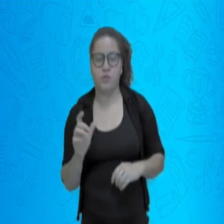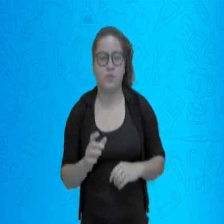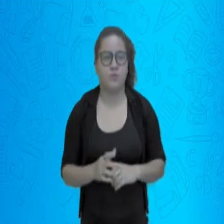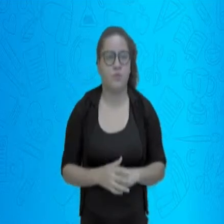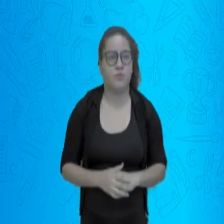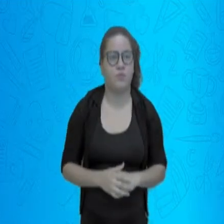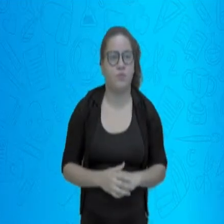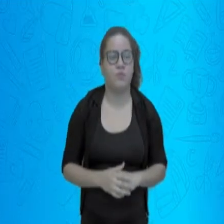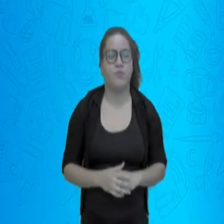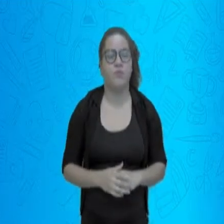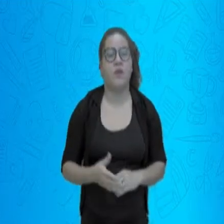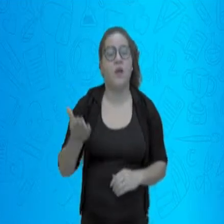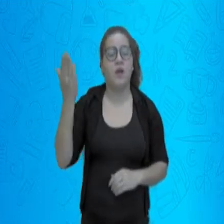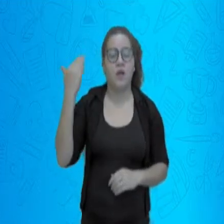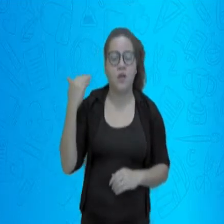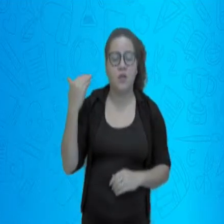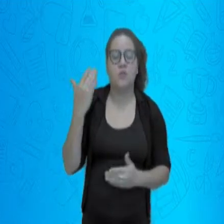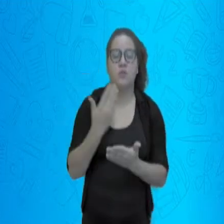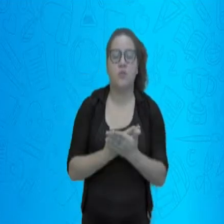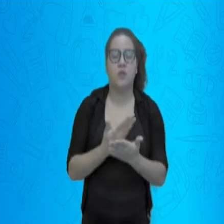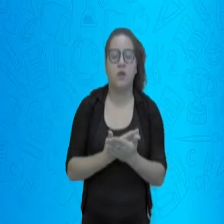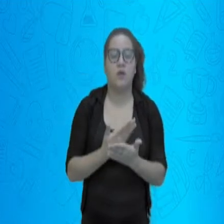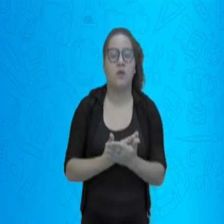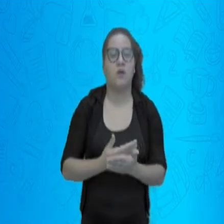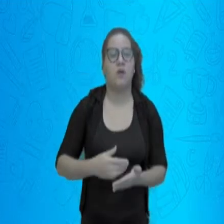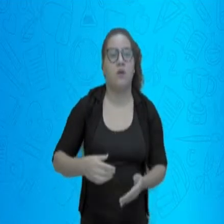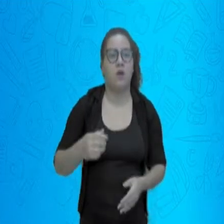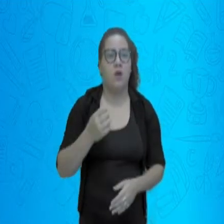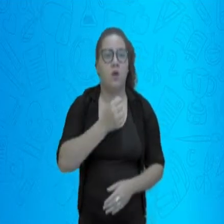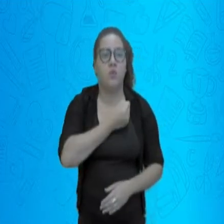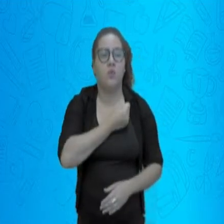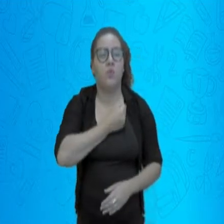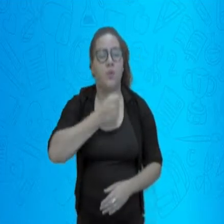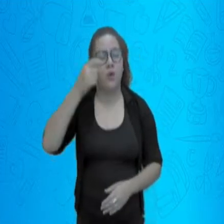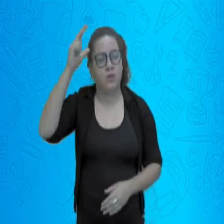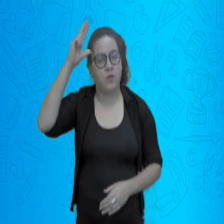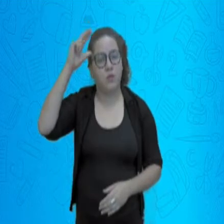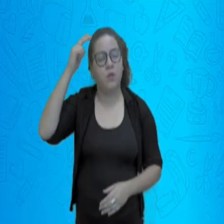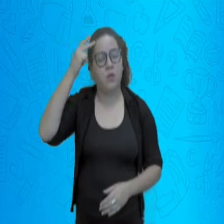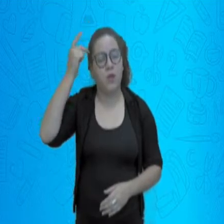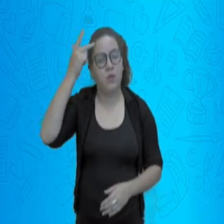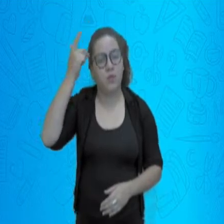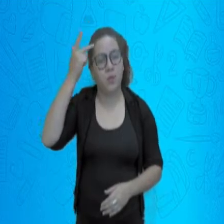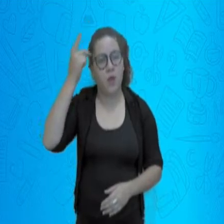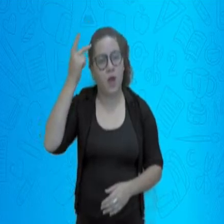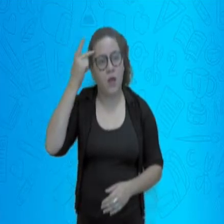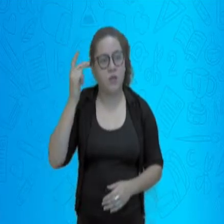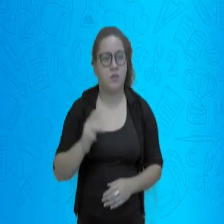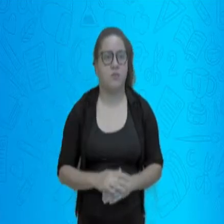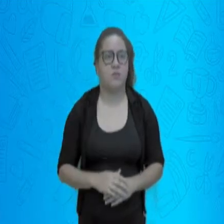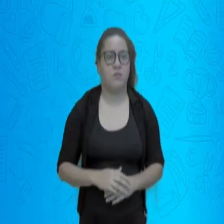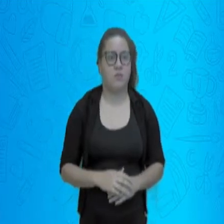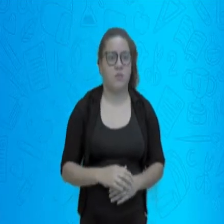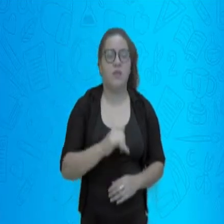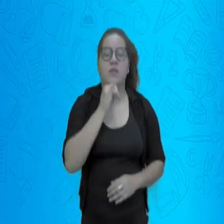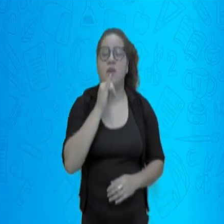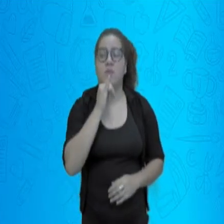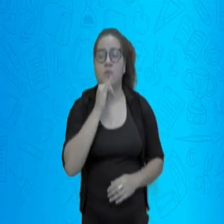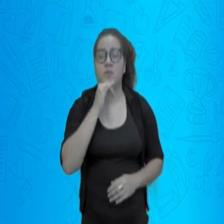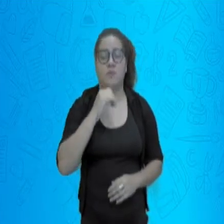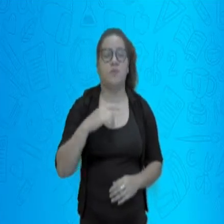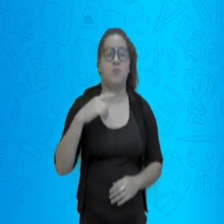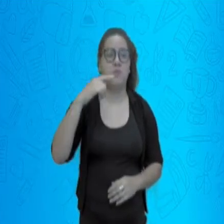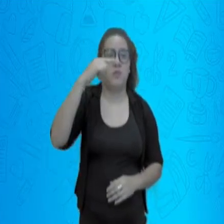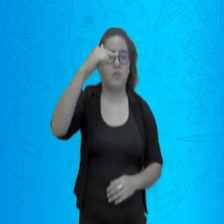números naturais, a gente não sabe que, por exemplo, 7 menos 2 igual está aqui, olha, que é igual a